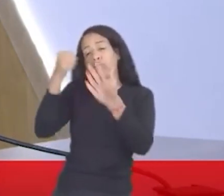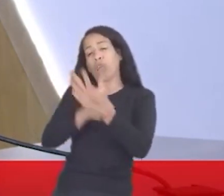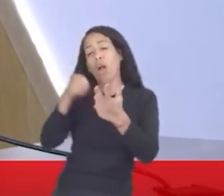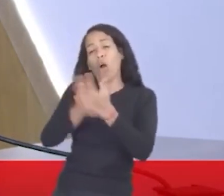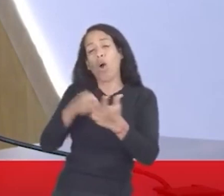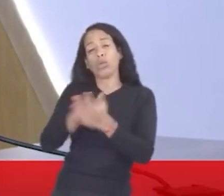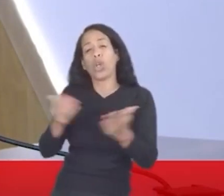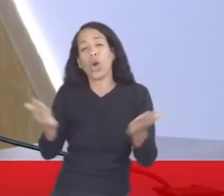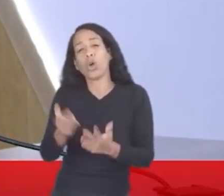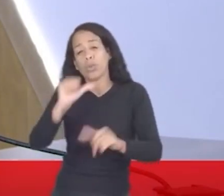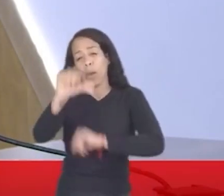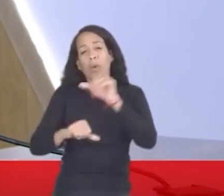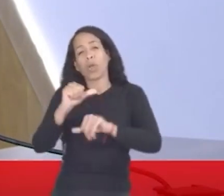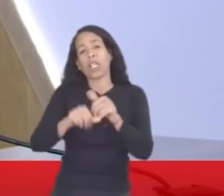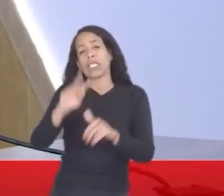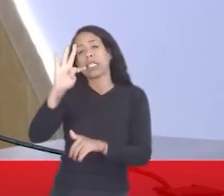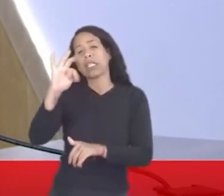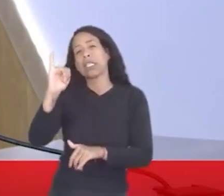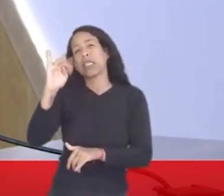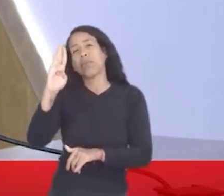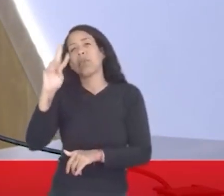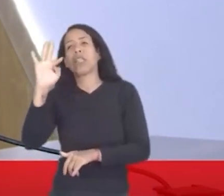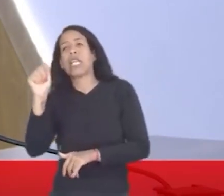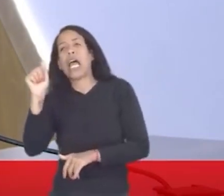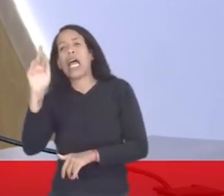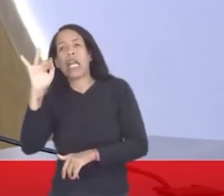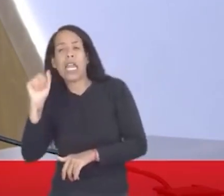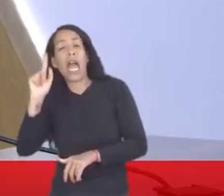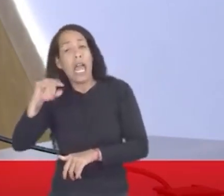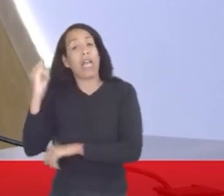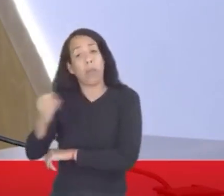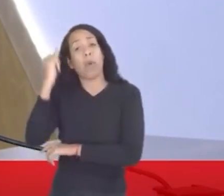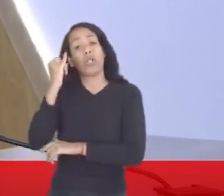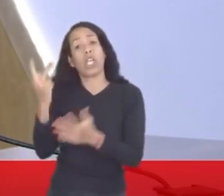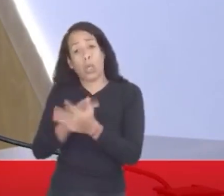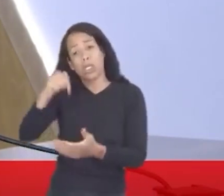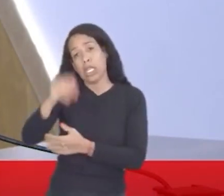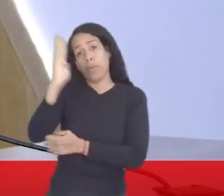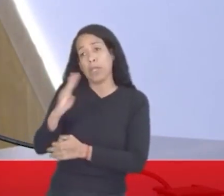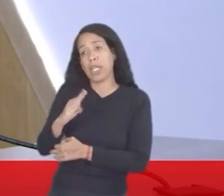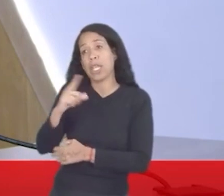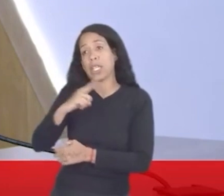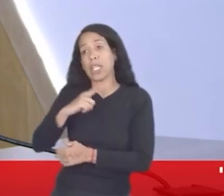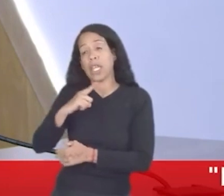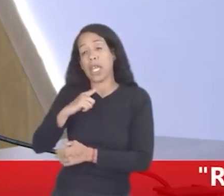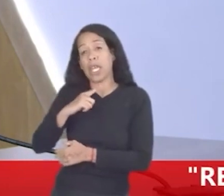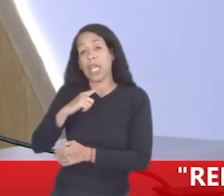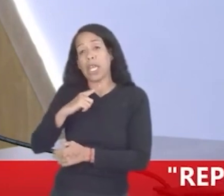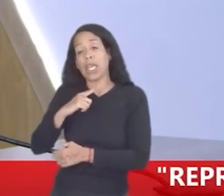hoje pela reforma tributária que a gente tem visto acontecer, é tão importante para o Brasil, a gente batalha para ter a taxação das grandes